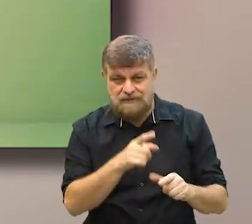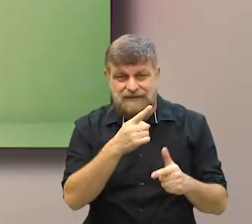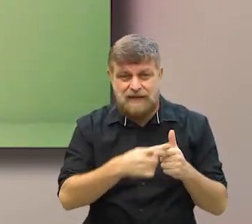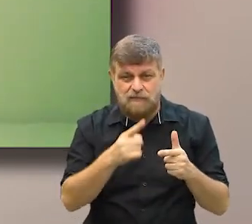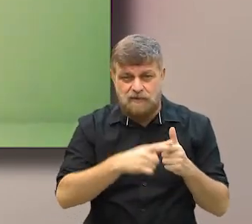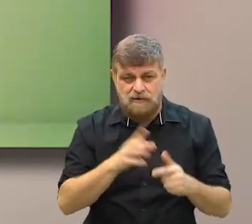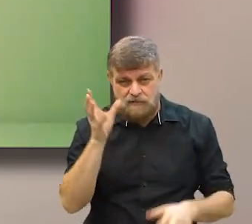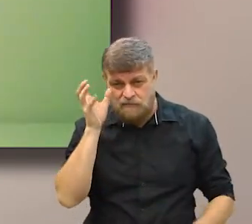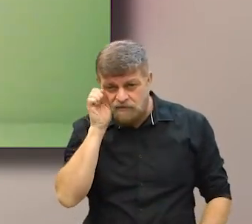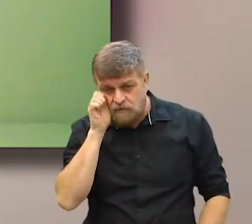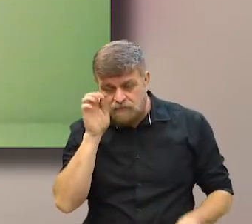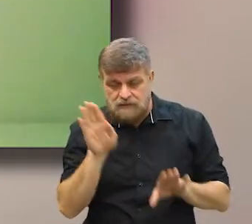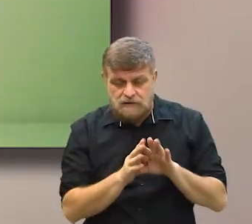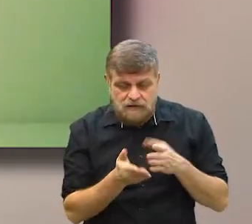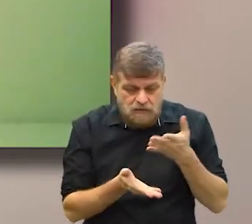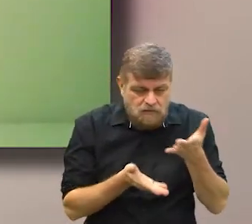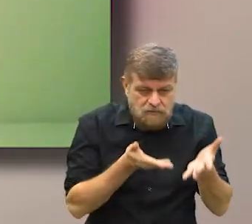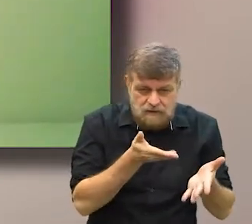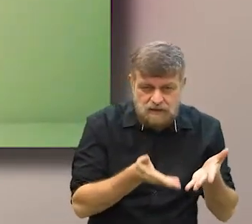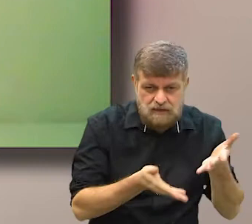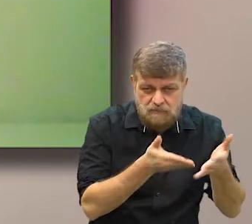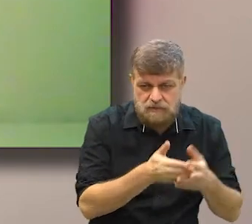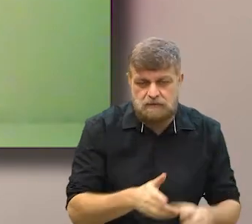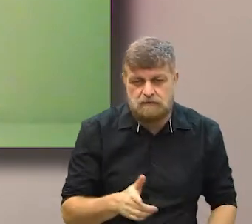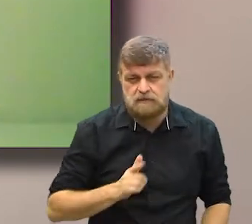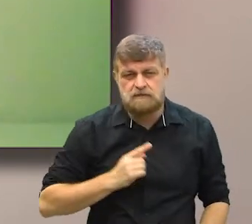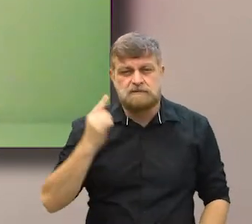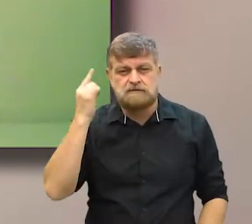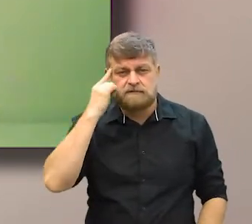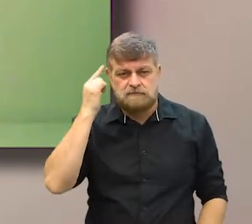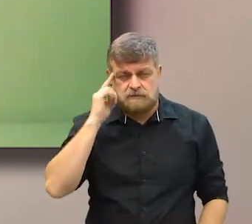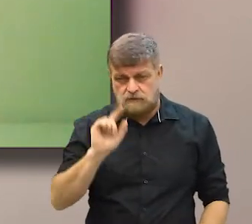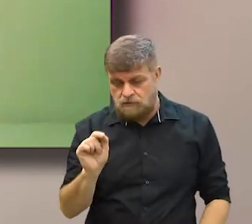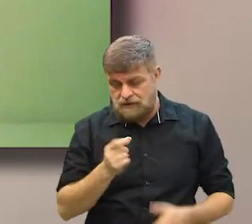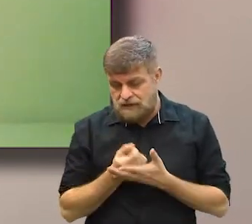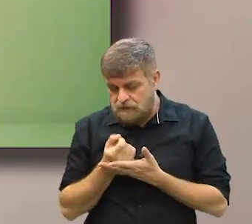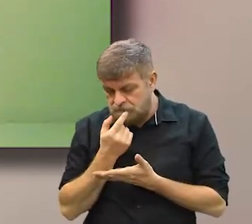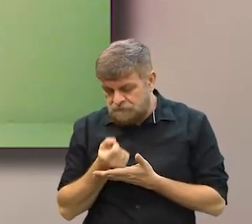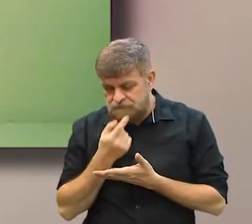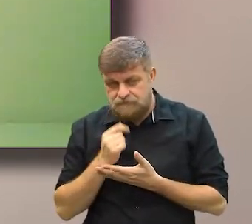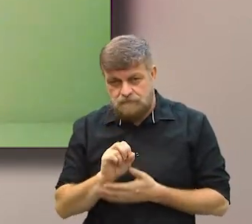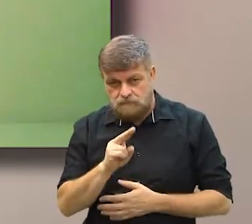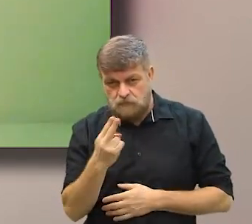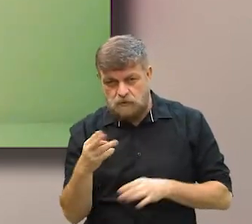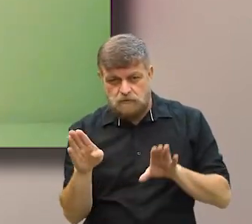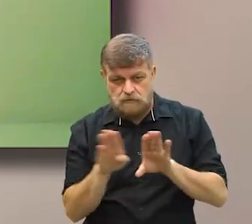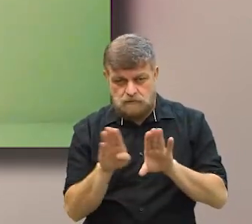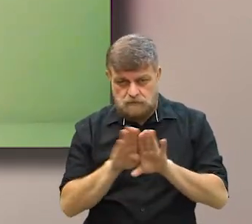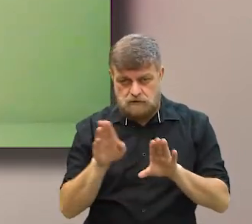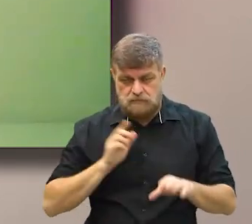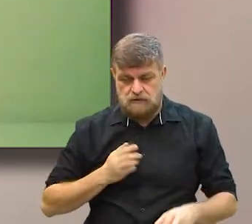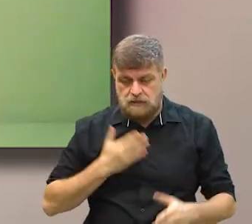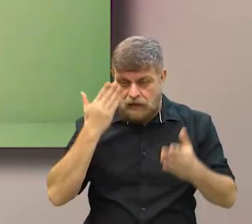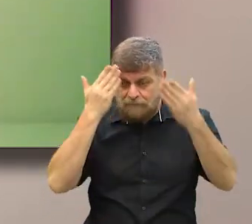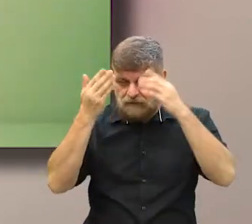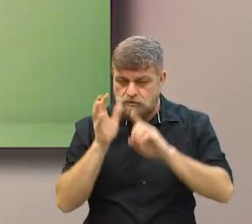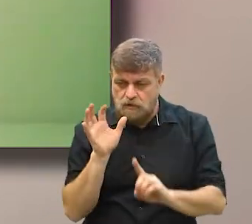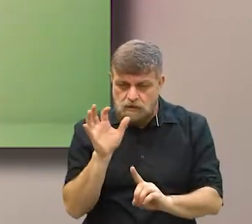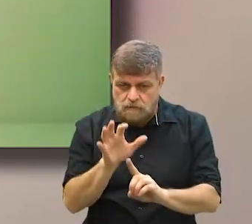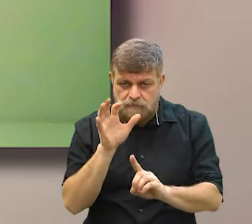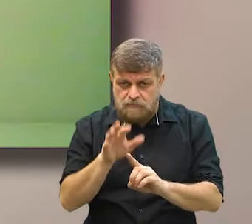dos transtornos de sono, como também ao seu tratamento, seja do ponto de vista remédio, seja do ponto de vista